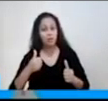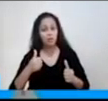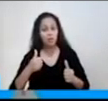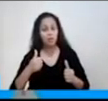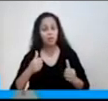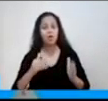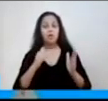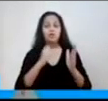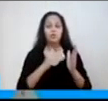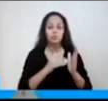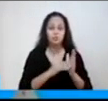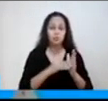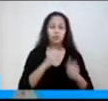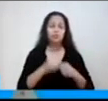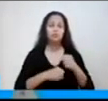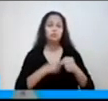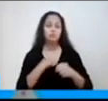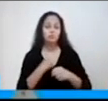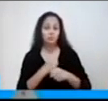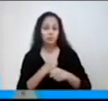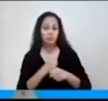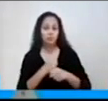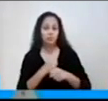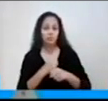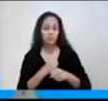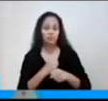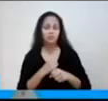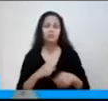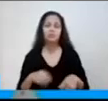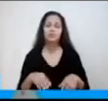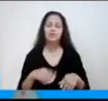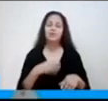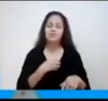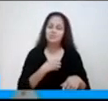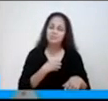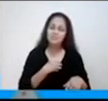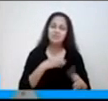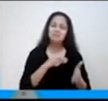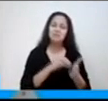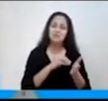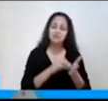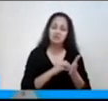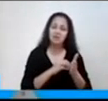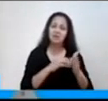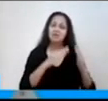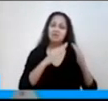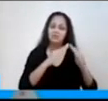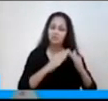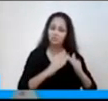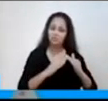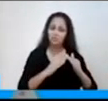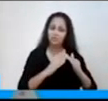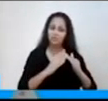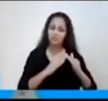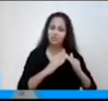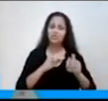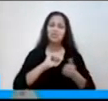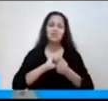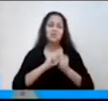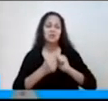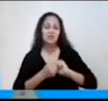significativa nas últimas décadas, então apesar aí, da falta de acesso à moradia e da má qualidade da